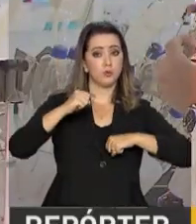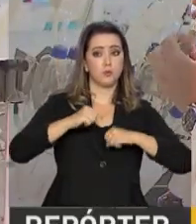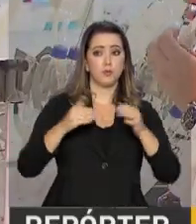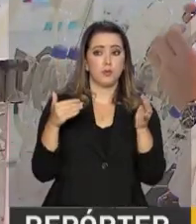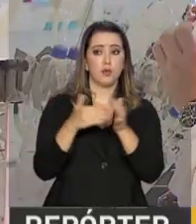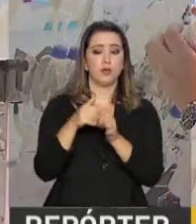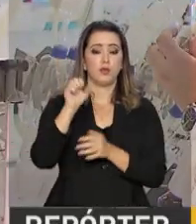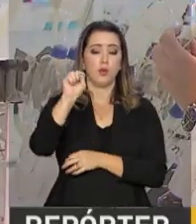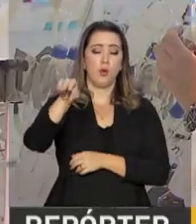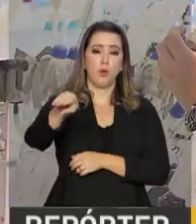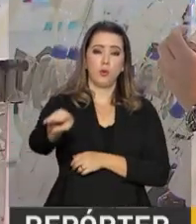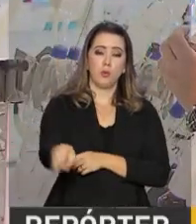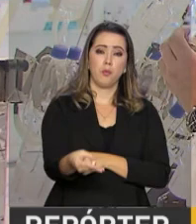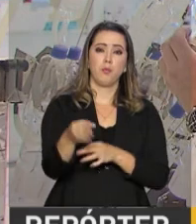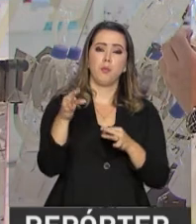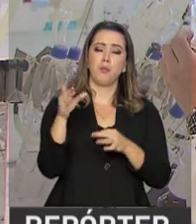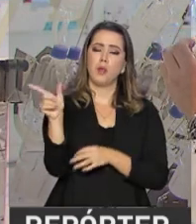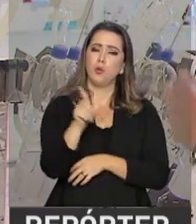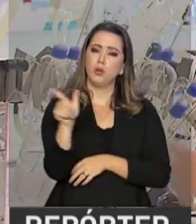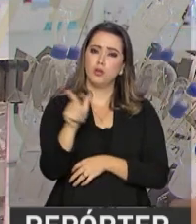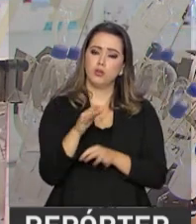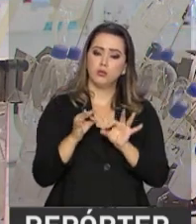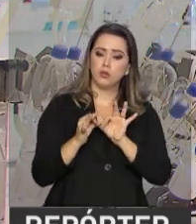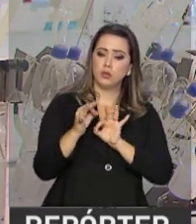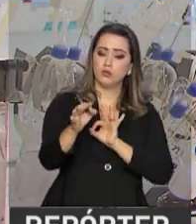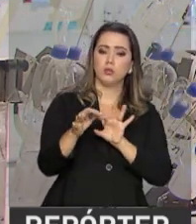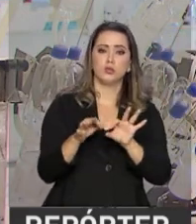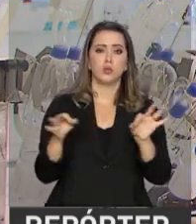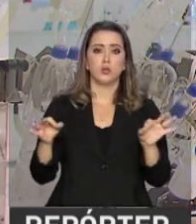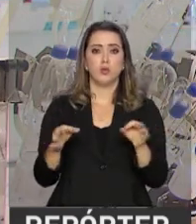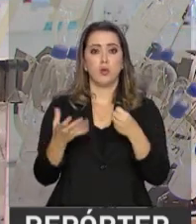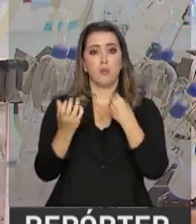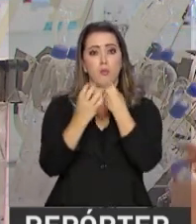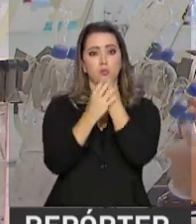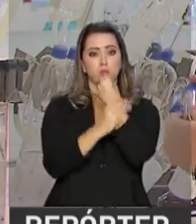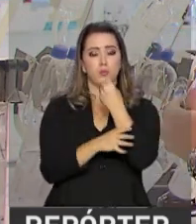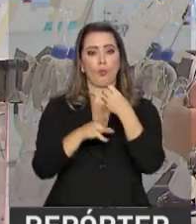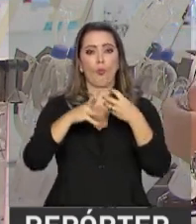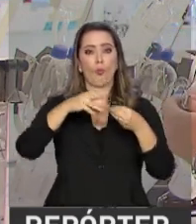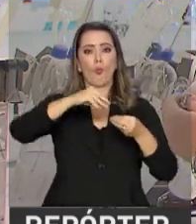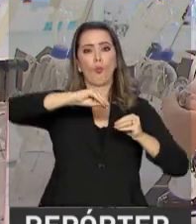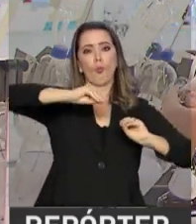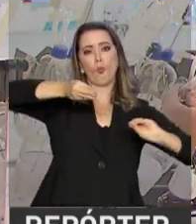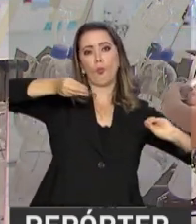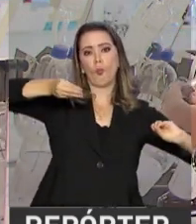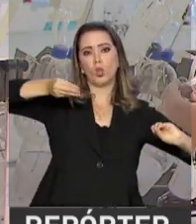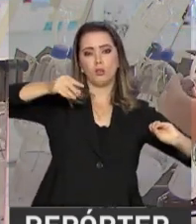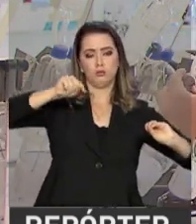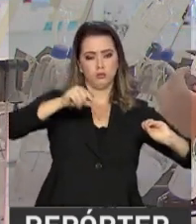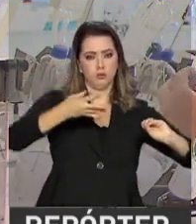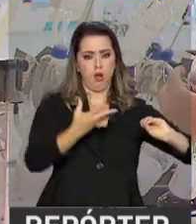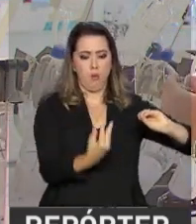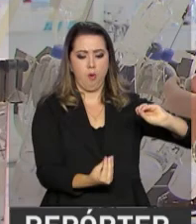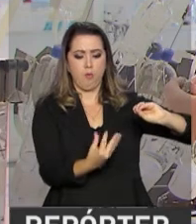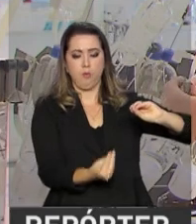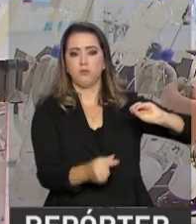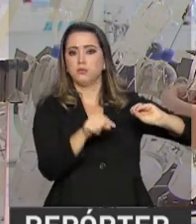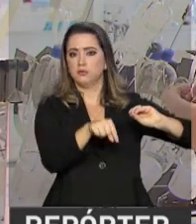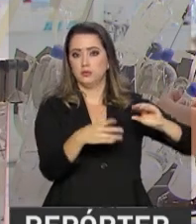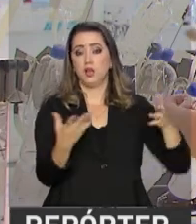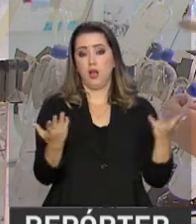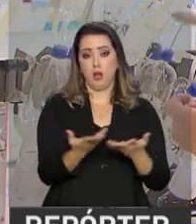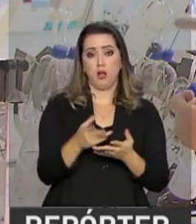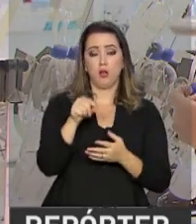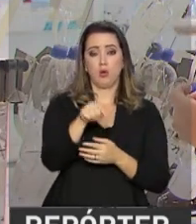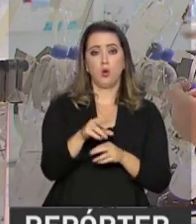mil litros de etanol por hectare a partir do caldo da cana de açúcar já com o aproveitamento das folhas e dos